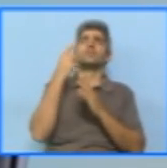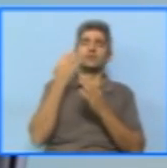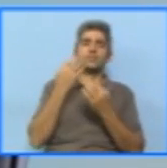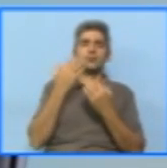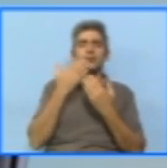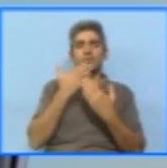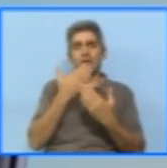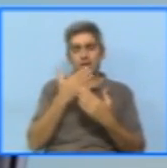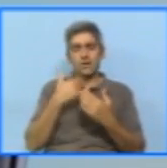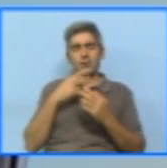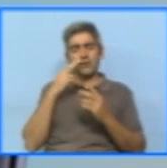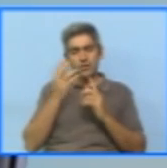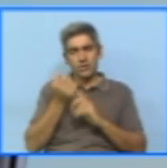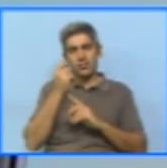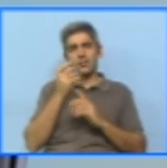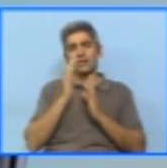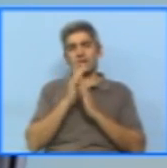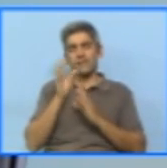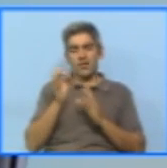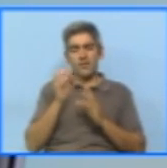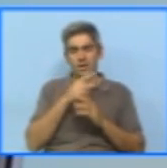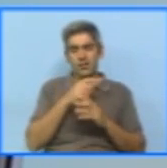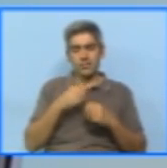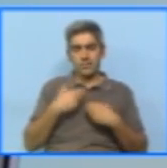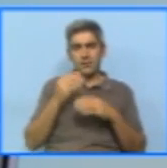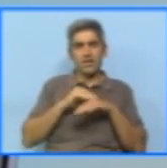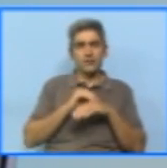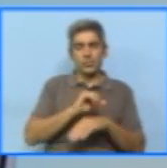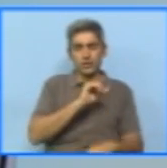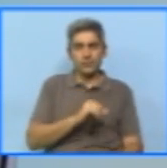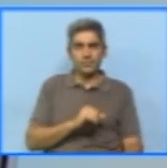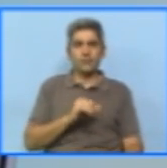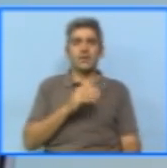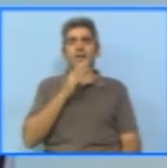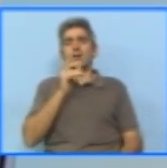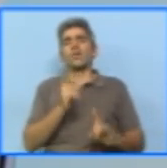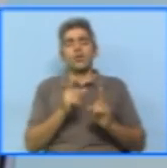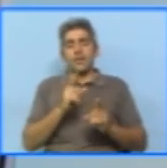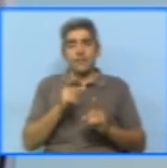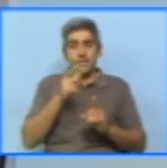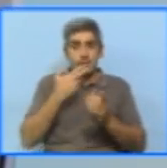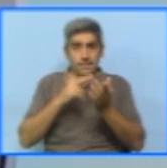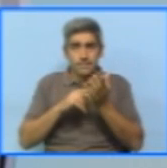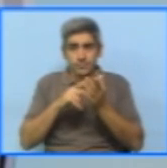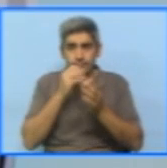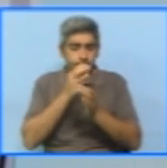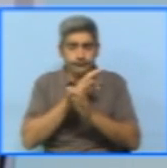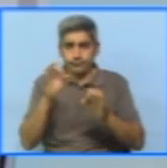mesmo. Deus existe, eu encontrei. Vale a pena ler esse testemunho. Isso para dizer o quê? Que essa realidade